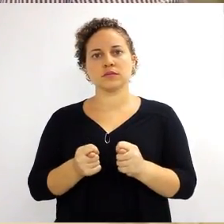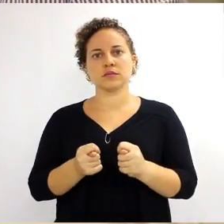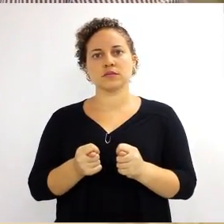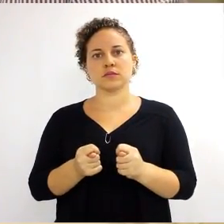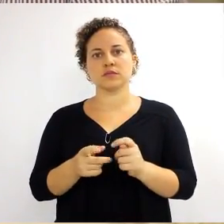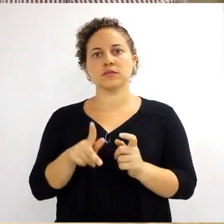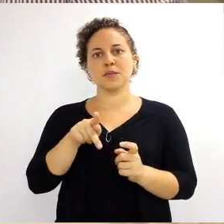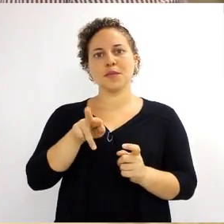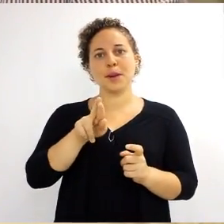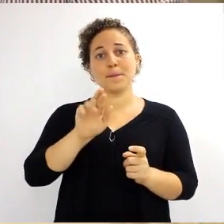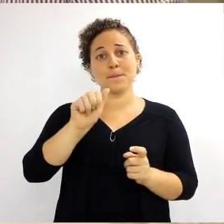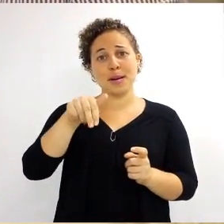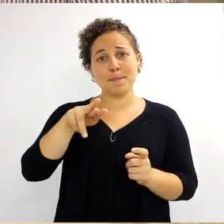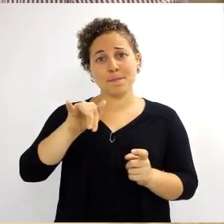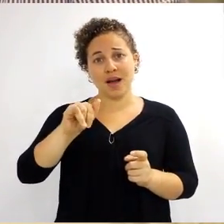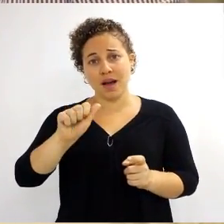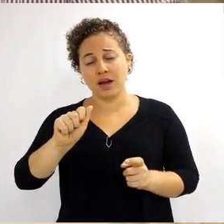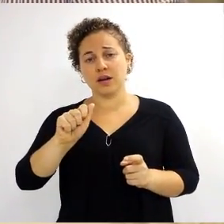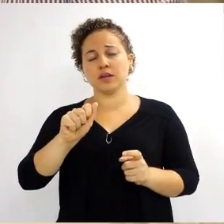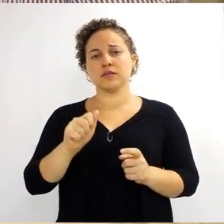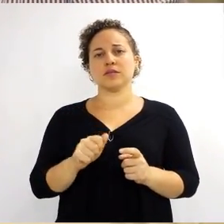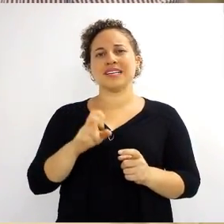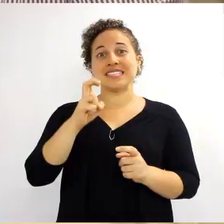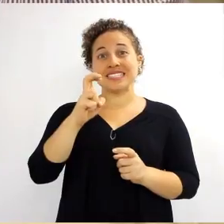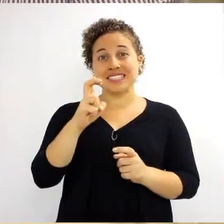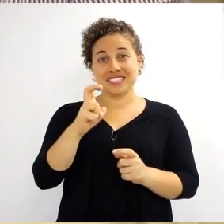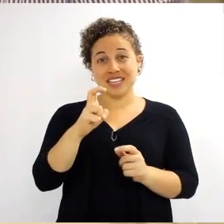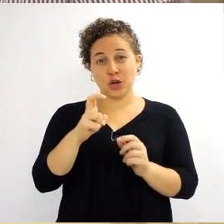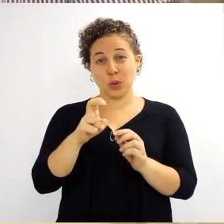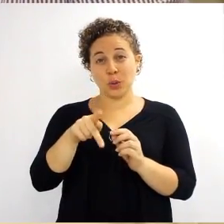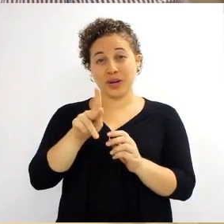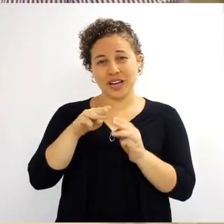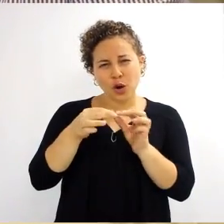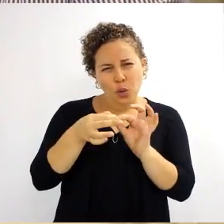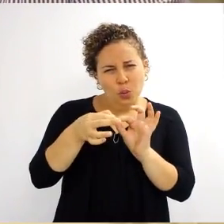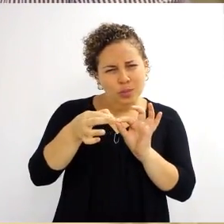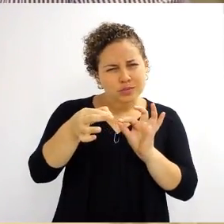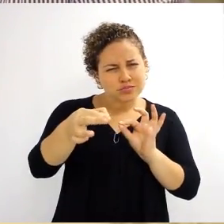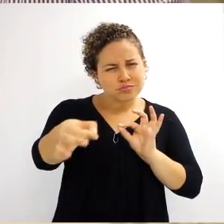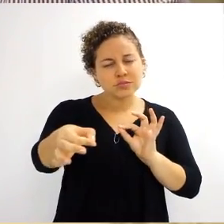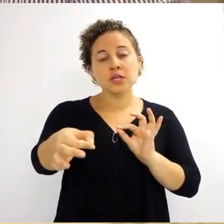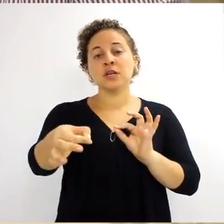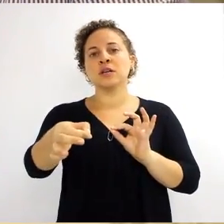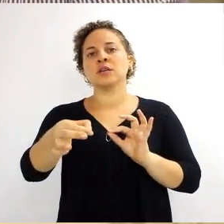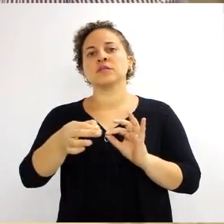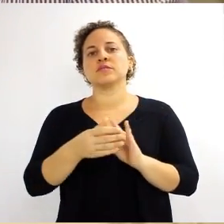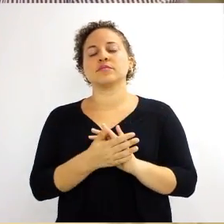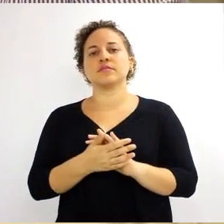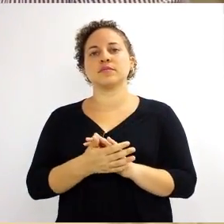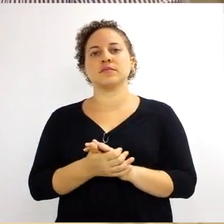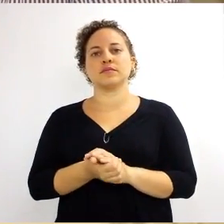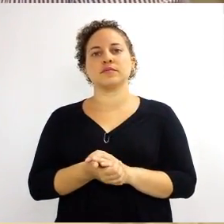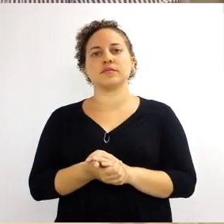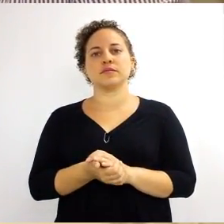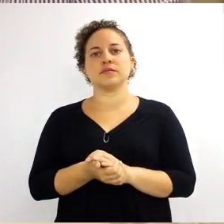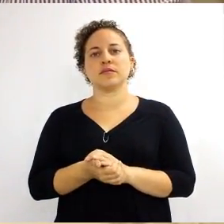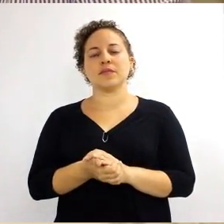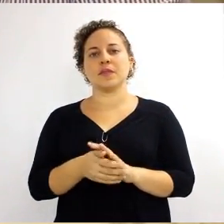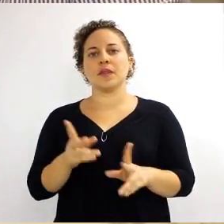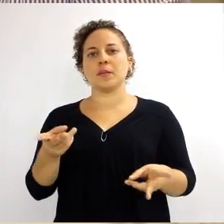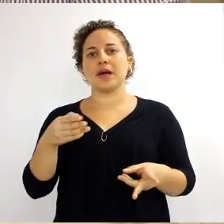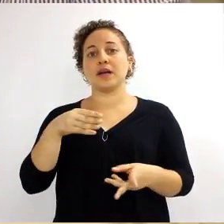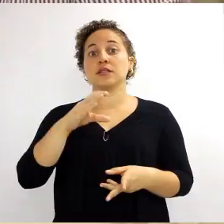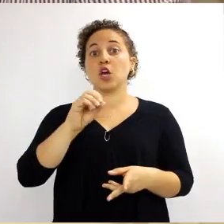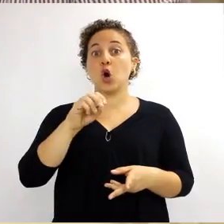e controlar ainda o perímetro de 5 quilômetros depois daquela área. Teria que envolver bancos, a parte comercial